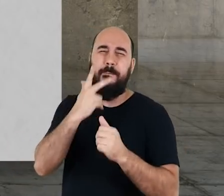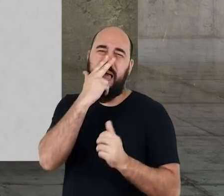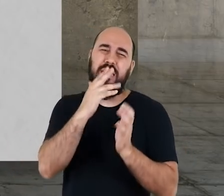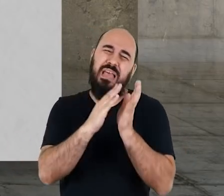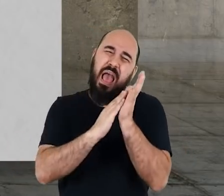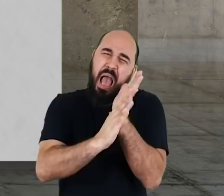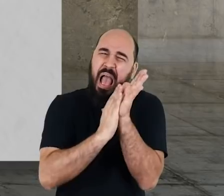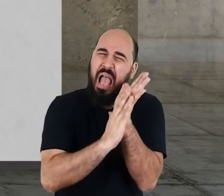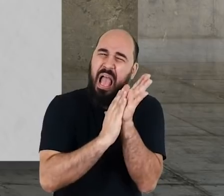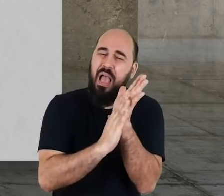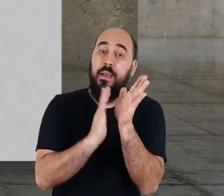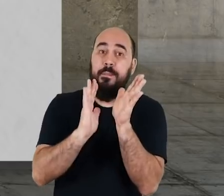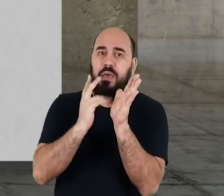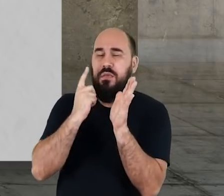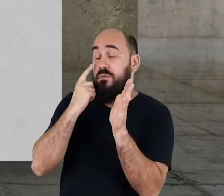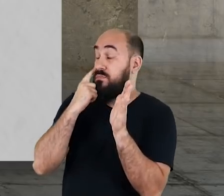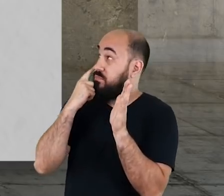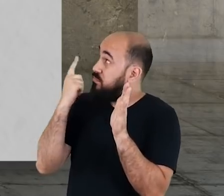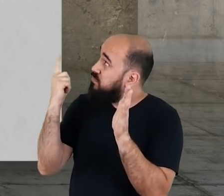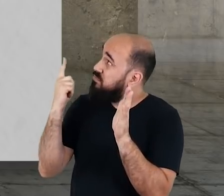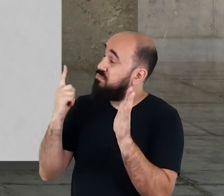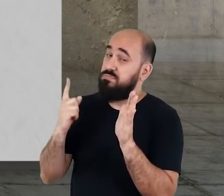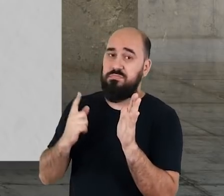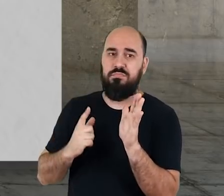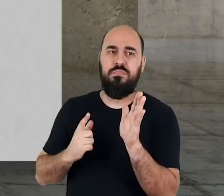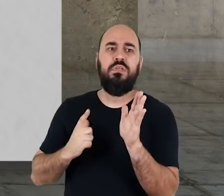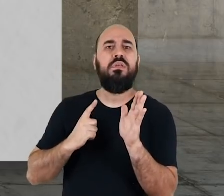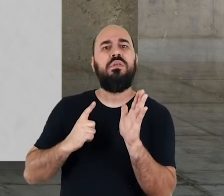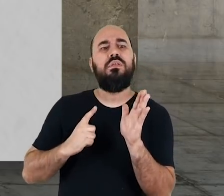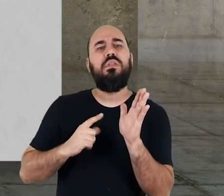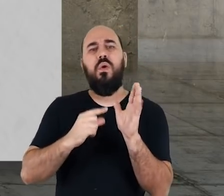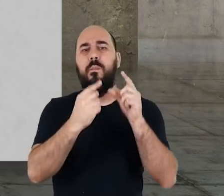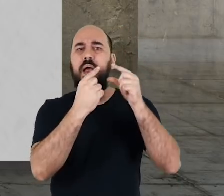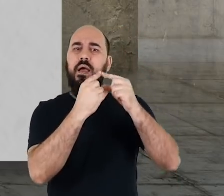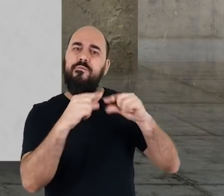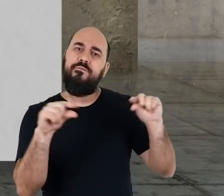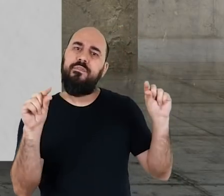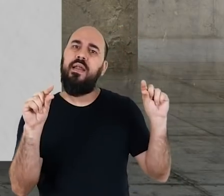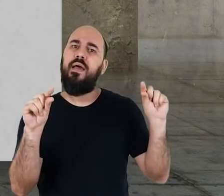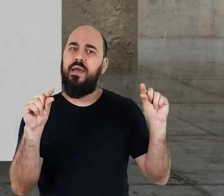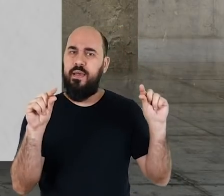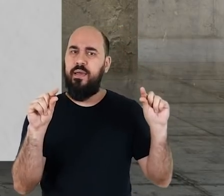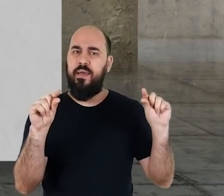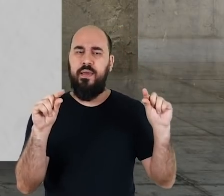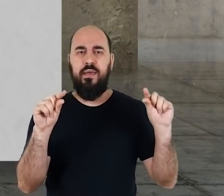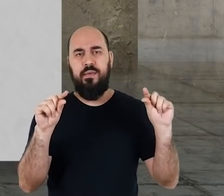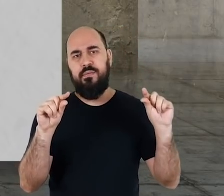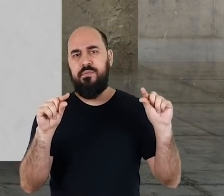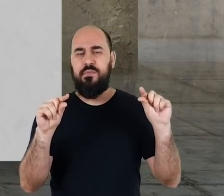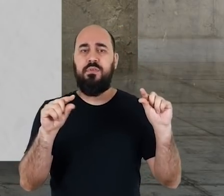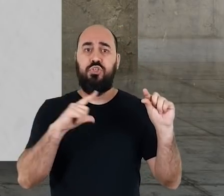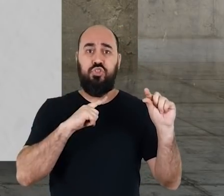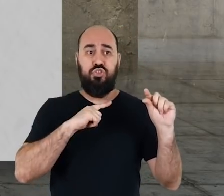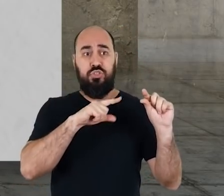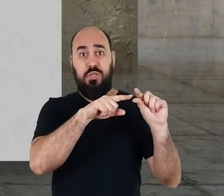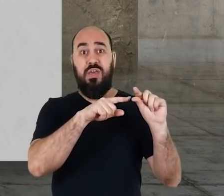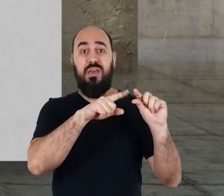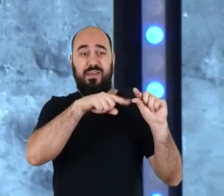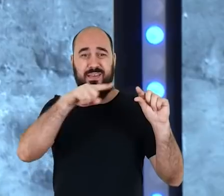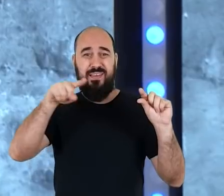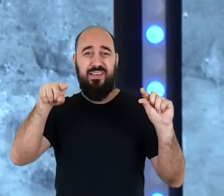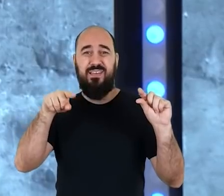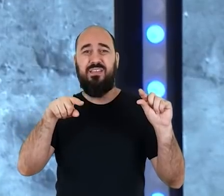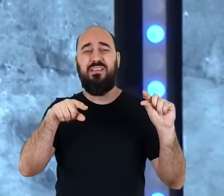bem apagado nesse exemplar que nós temos no museu, você tinha uma frase ou outra frase. Em algumas moedas estava escrito em